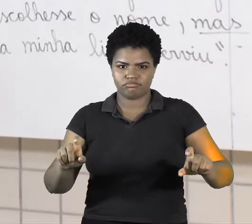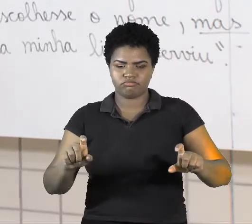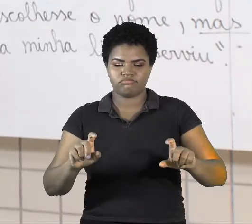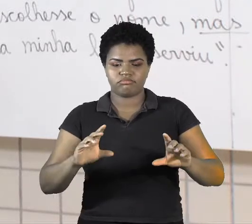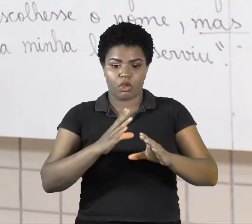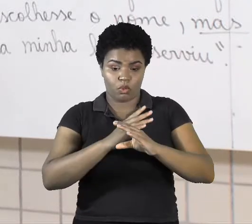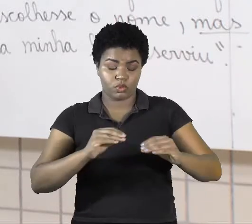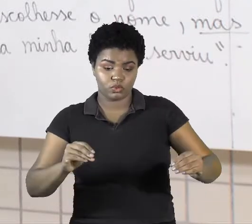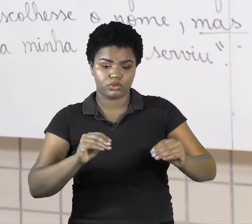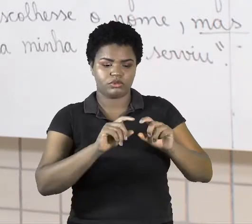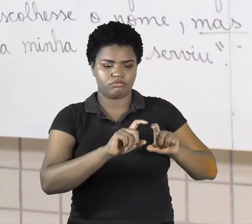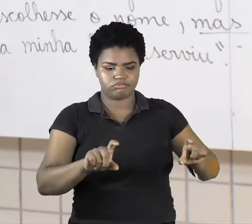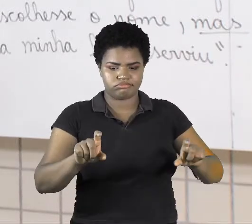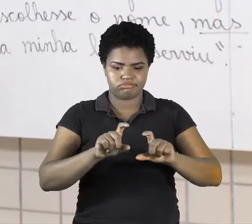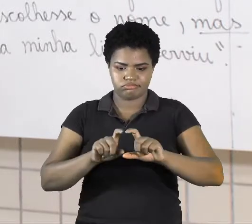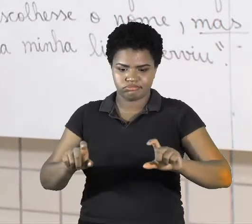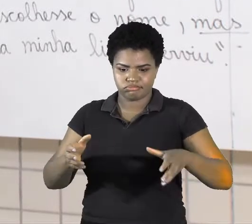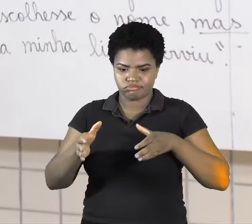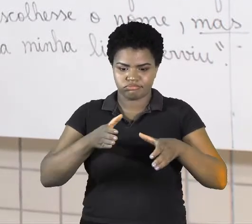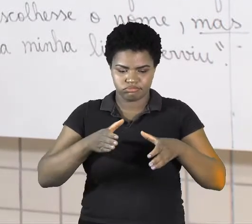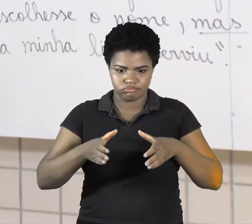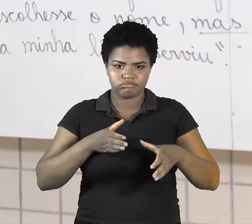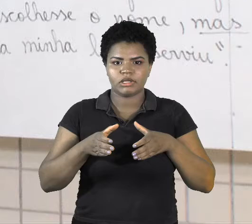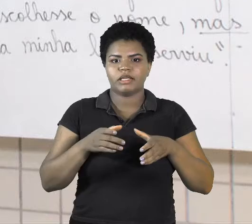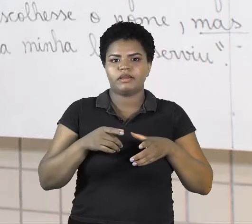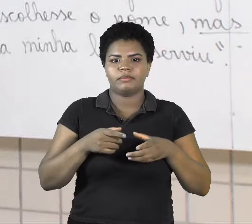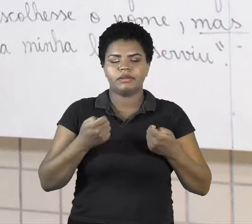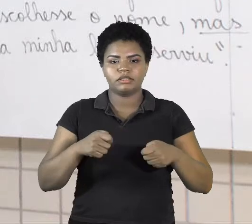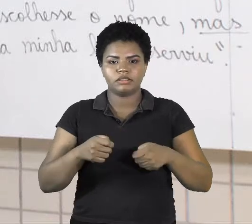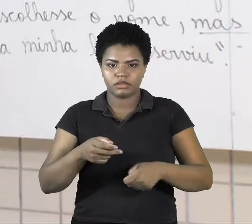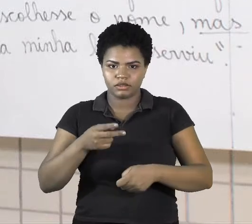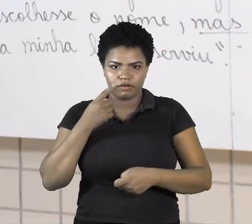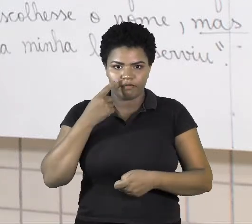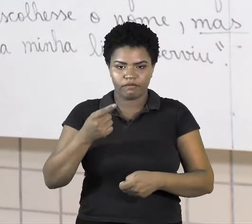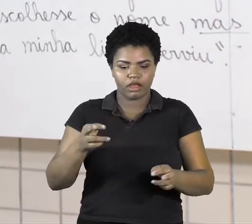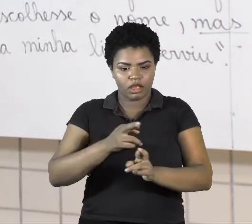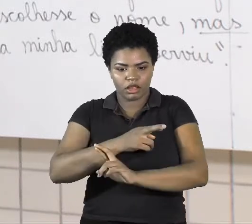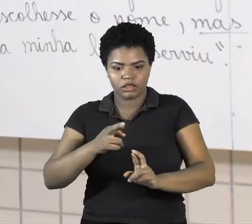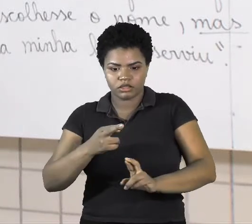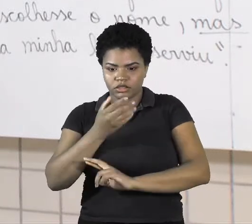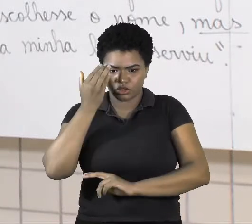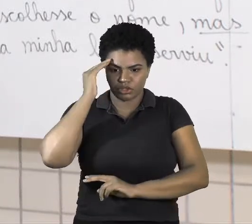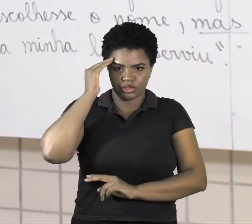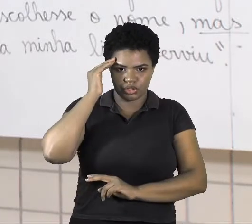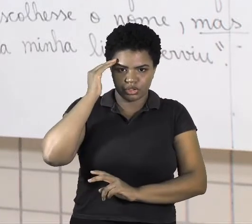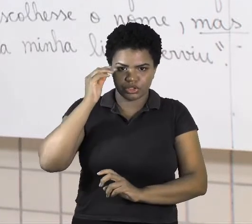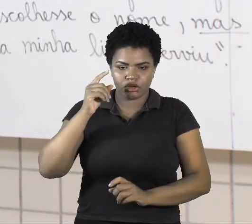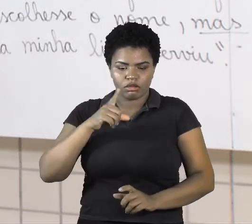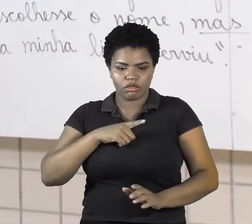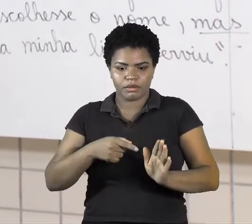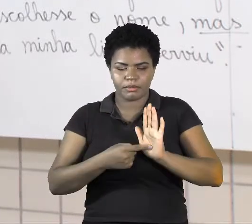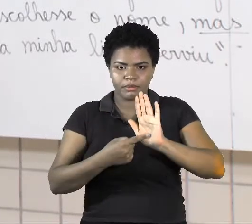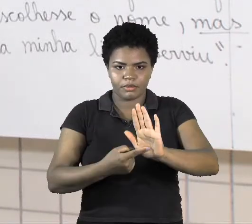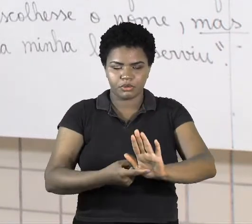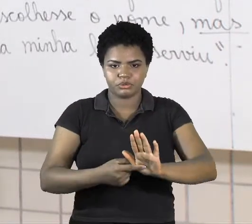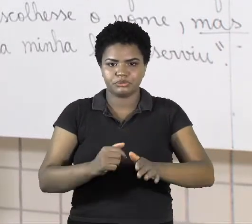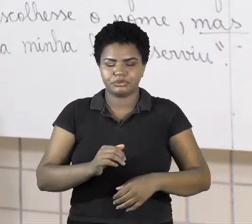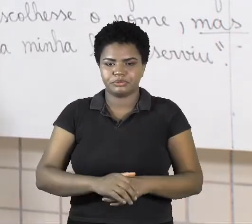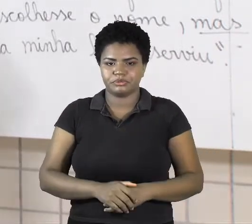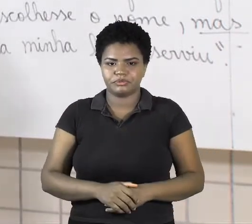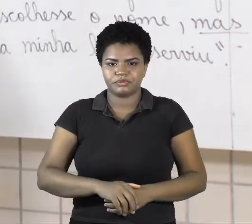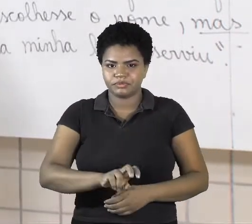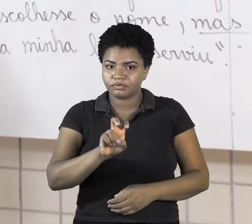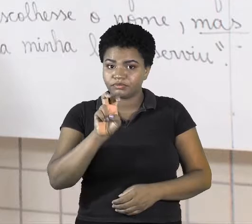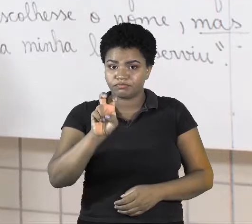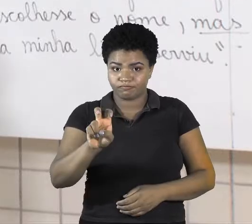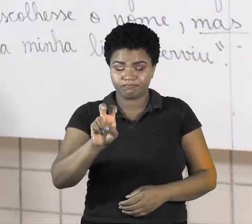orações coordenadas, tem que sempre ver essa relação de sentido que ela vai estabelecer, que são essas 5 relações